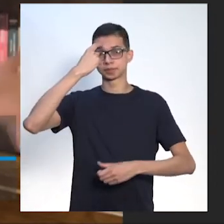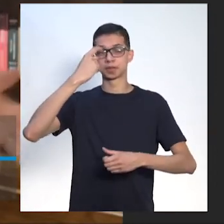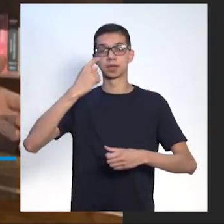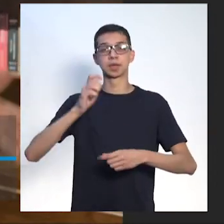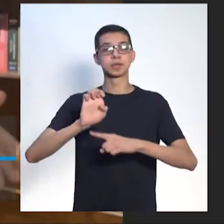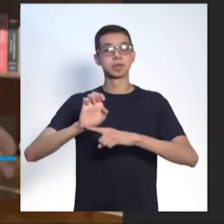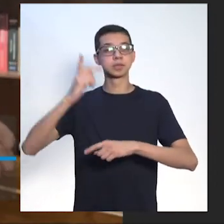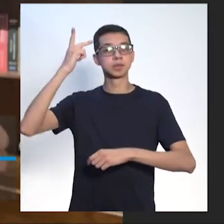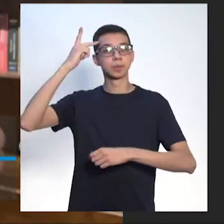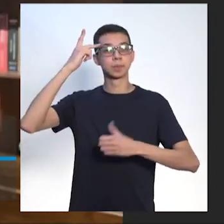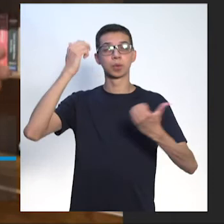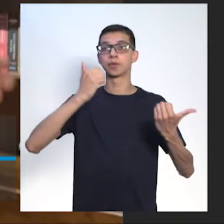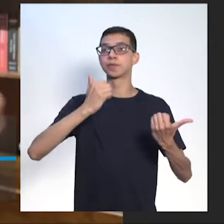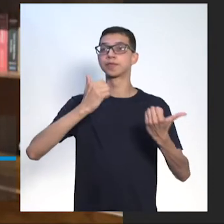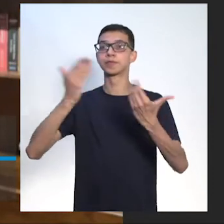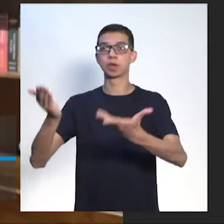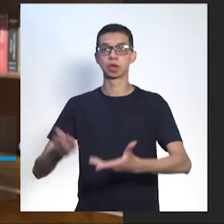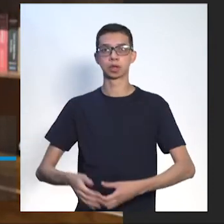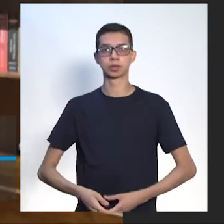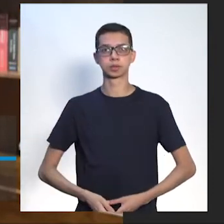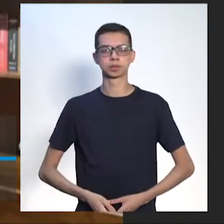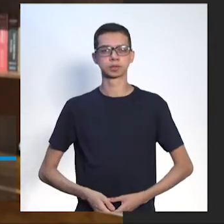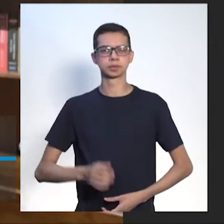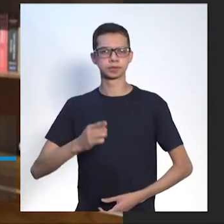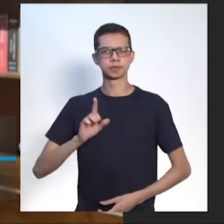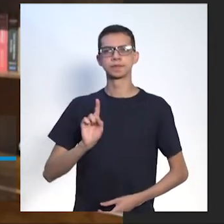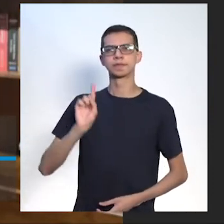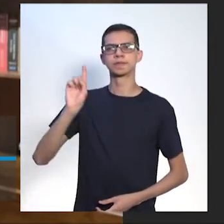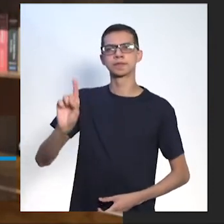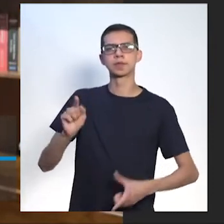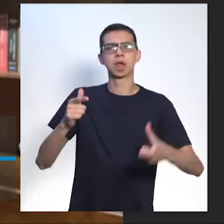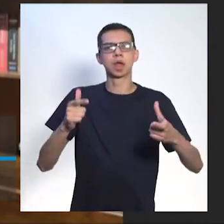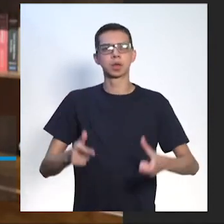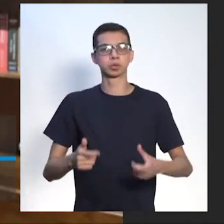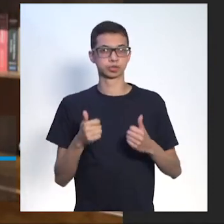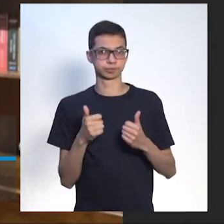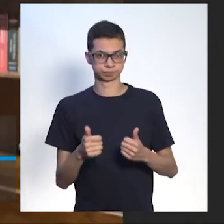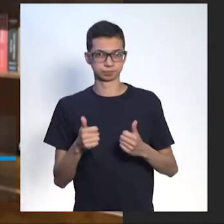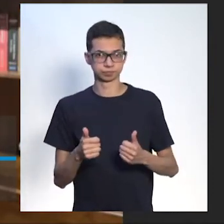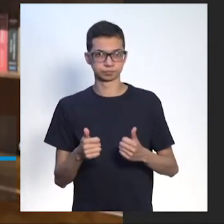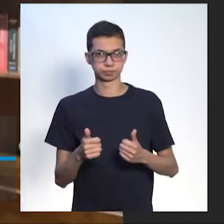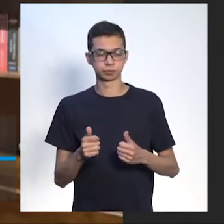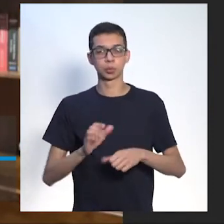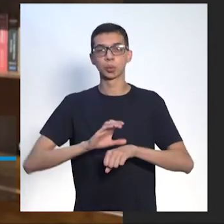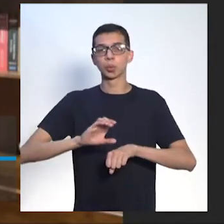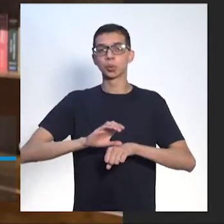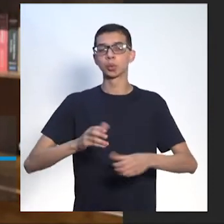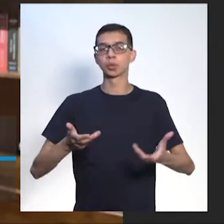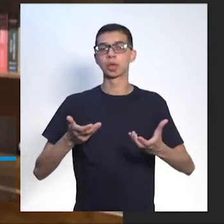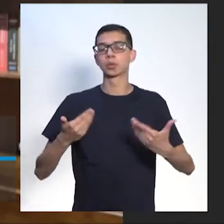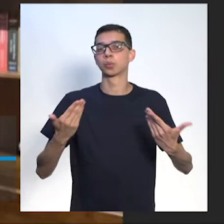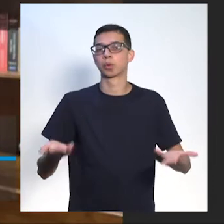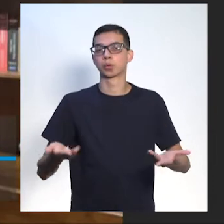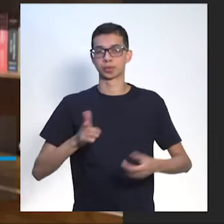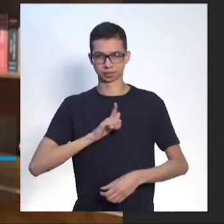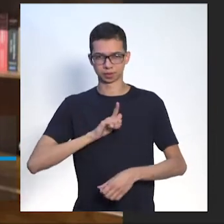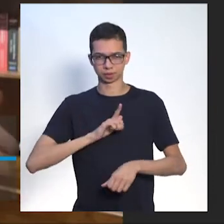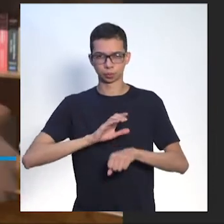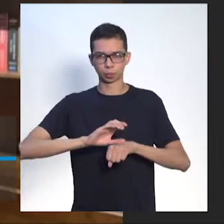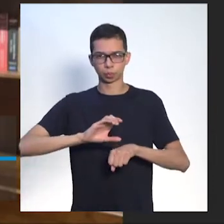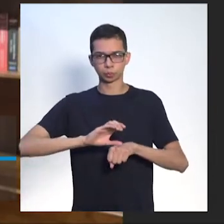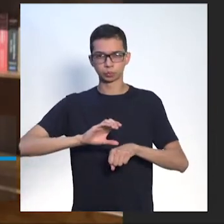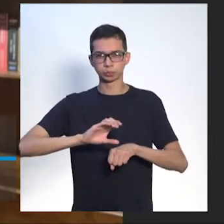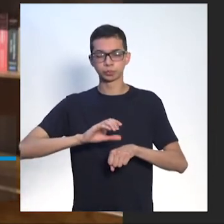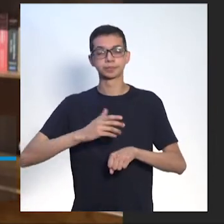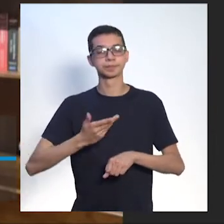eu posso ir? Vale a pena? Curso que eu quero, tem lá, posso entrar, a nota corte é menor do que